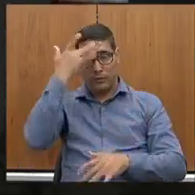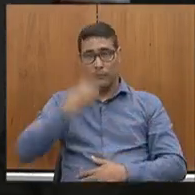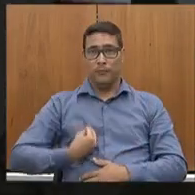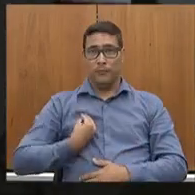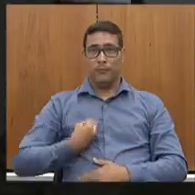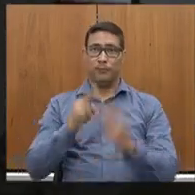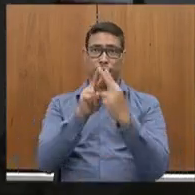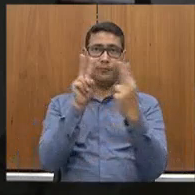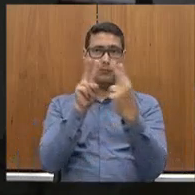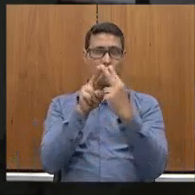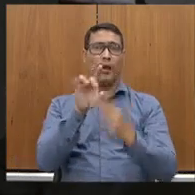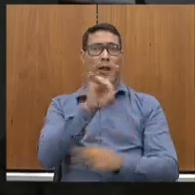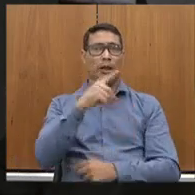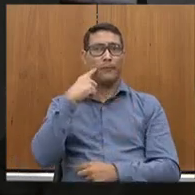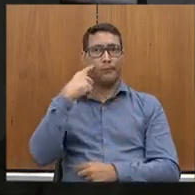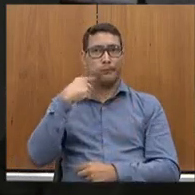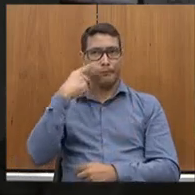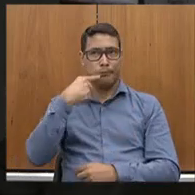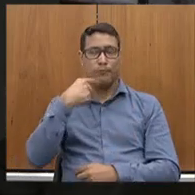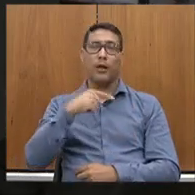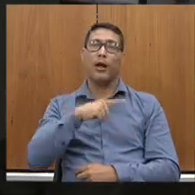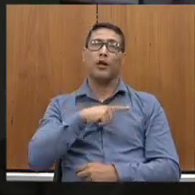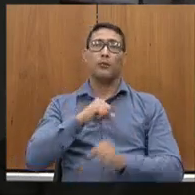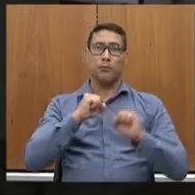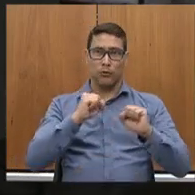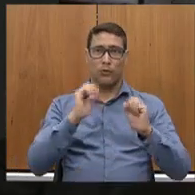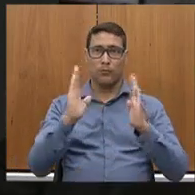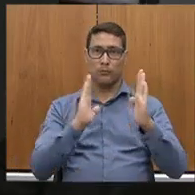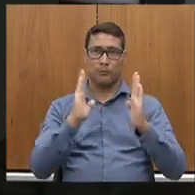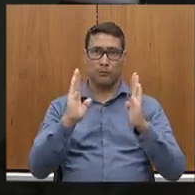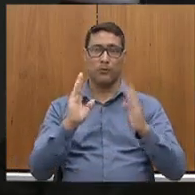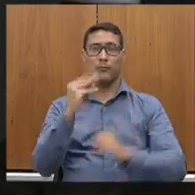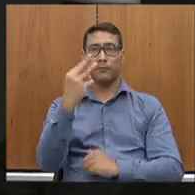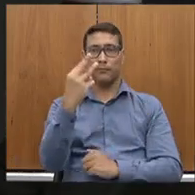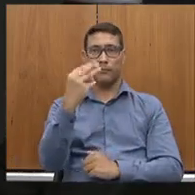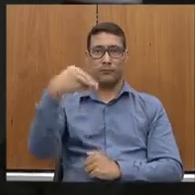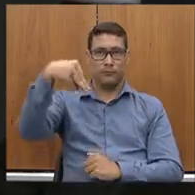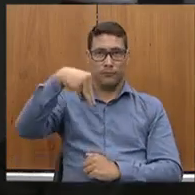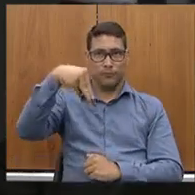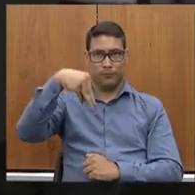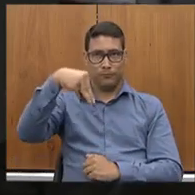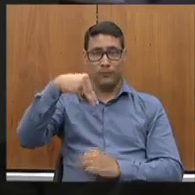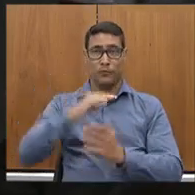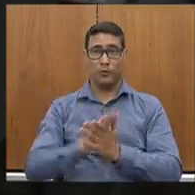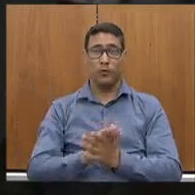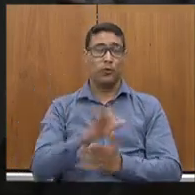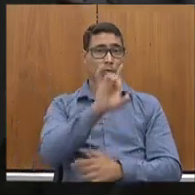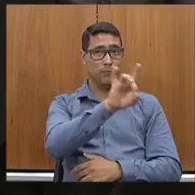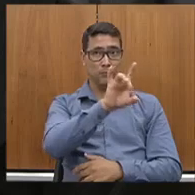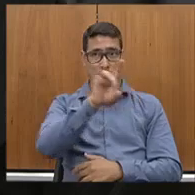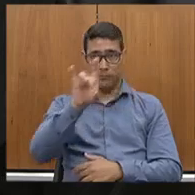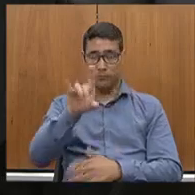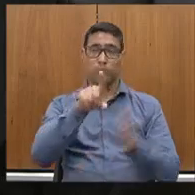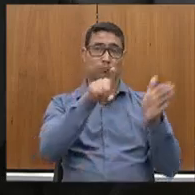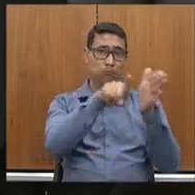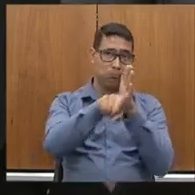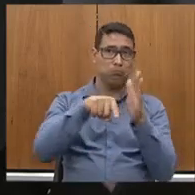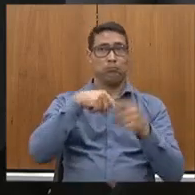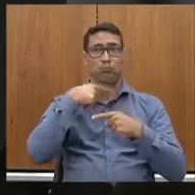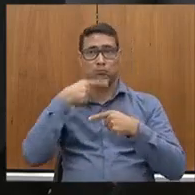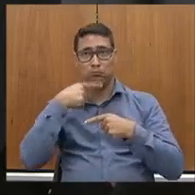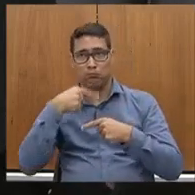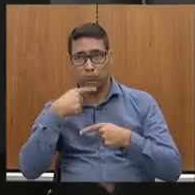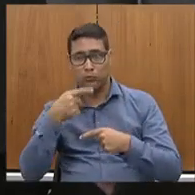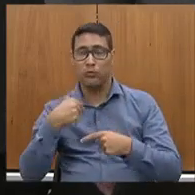deputado poderá fazer uma interpelação pelo prazo de três minutos. Após cada interpelação, a autoridade